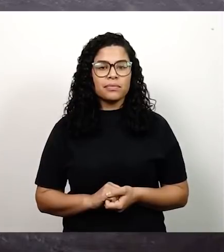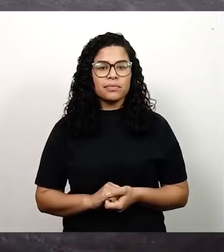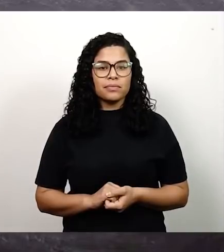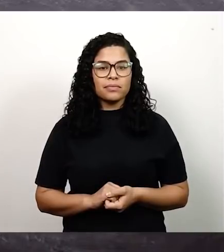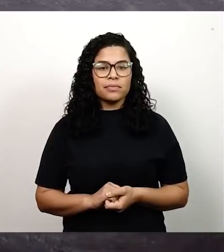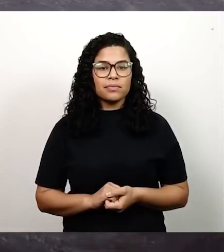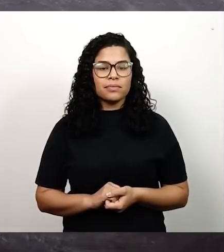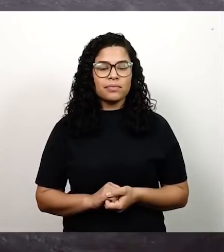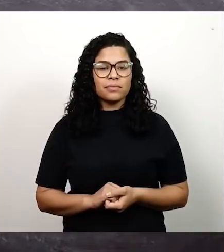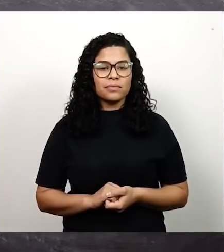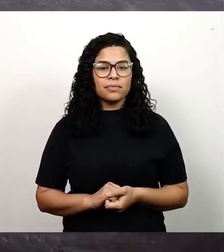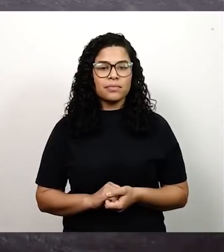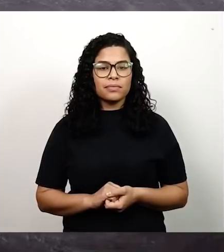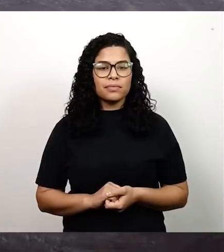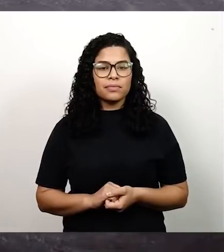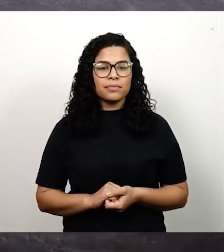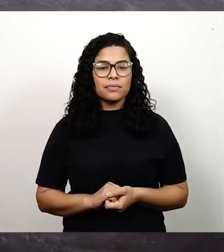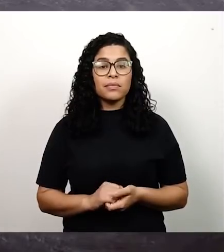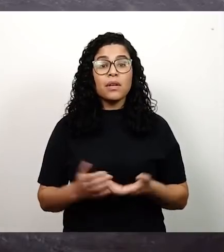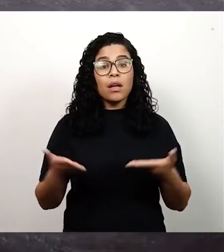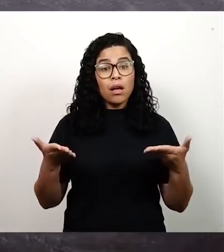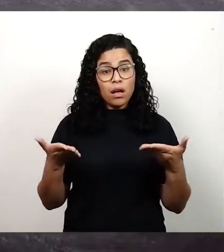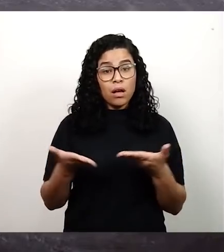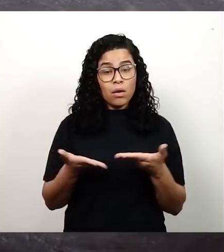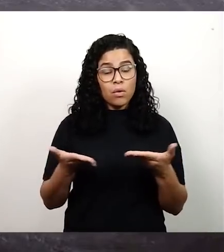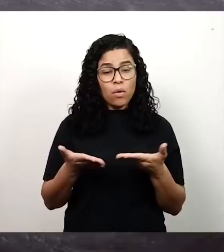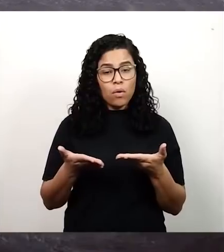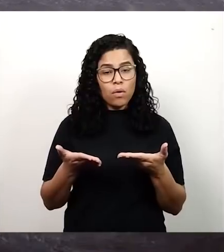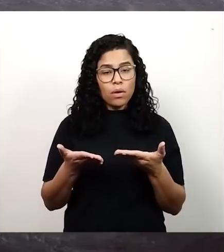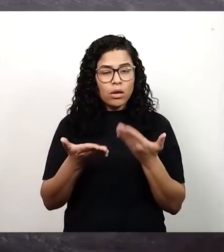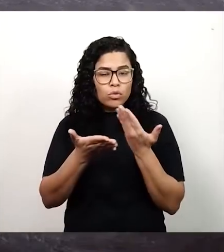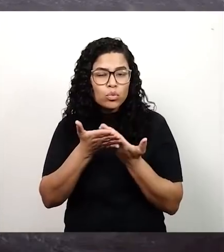Mas aqui nós vamos começar agora a estudar